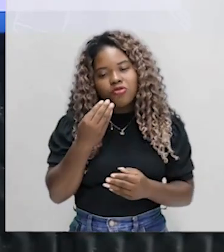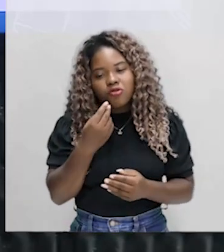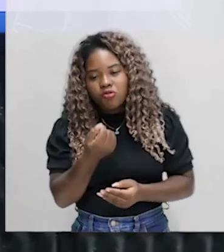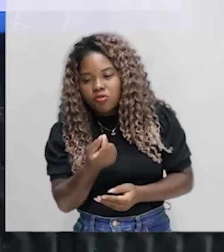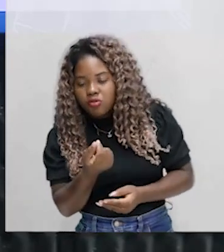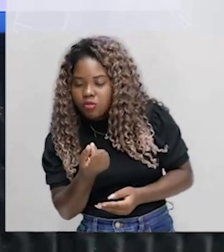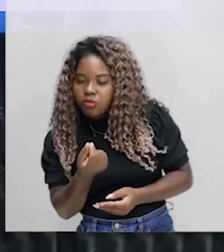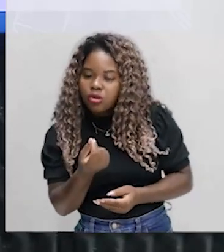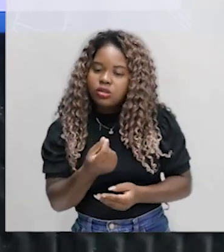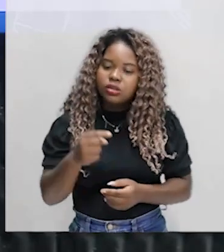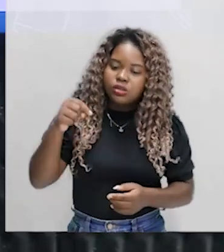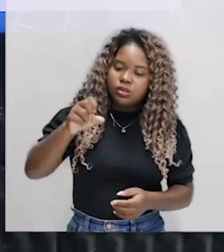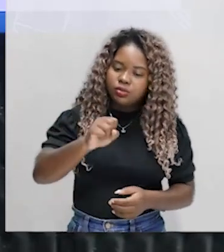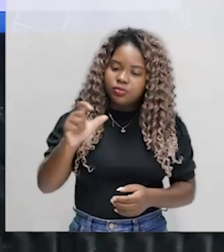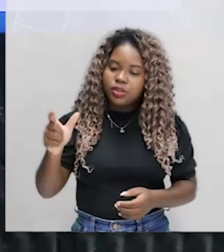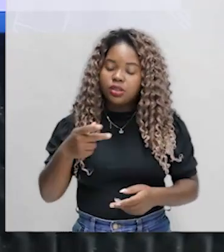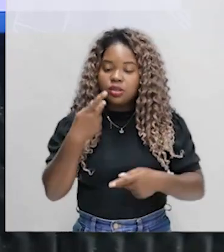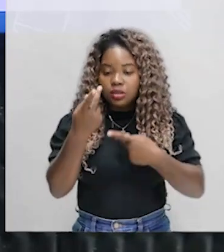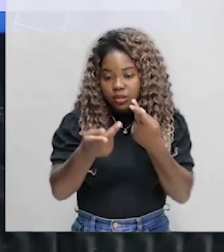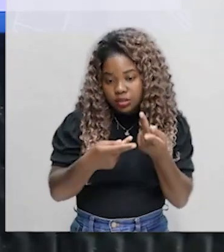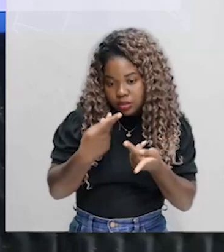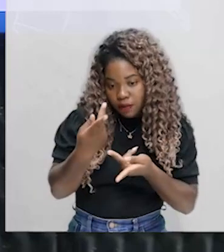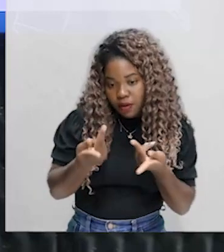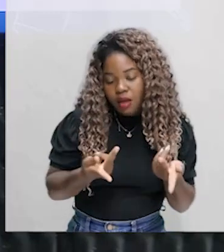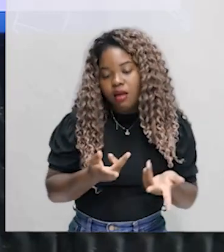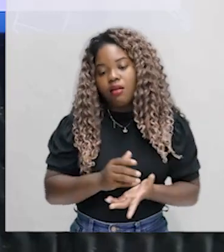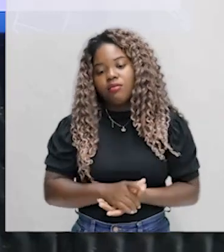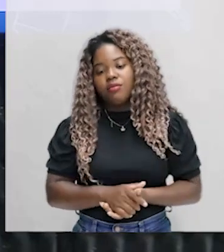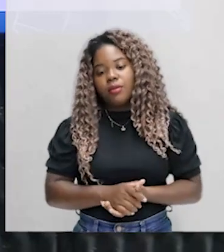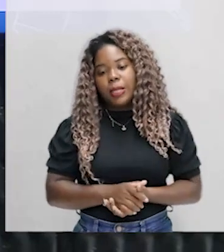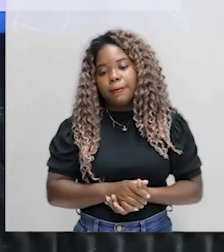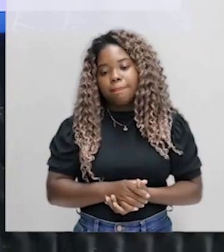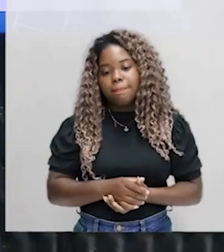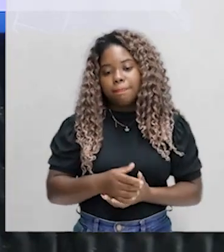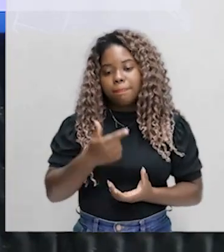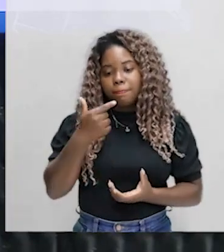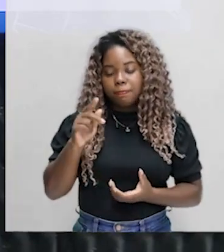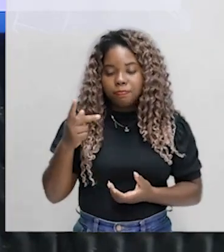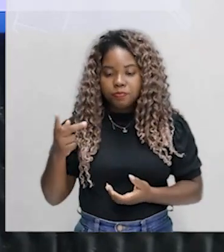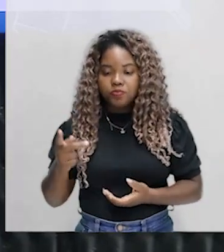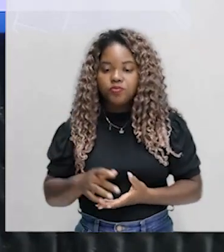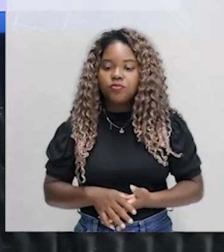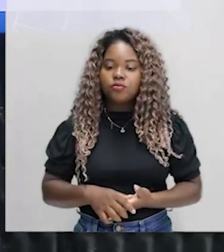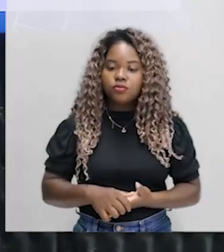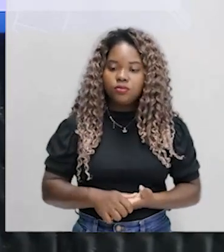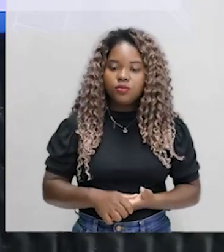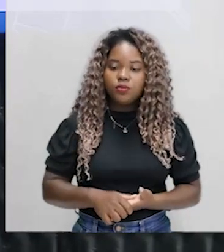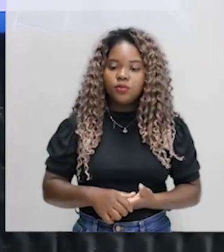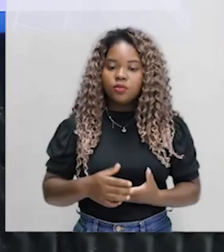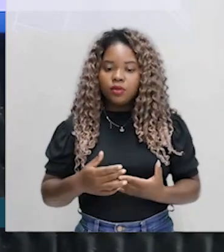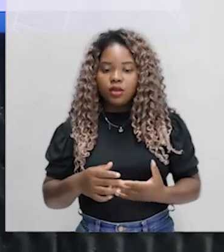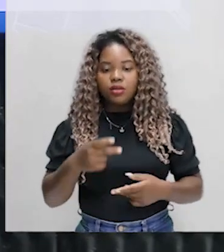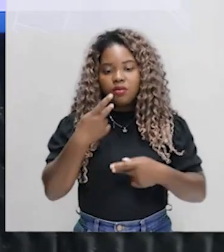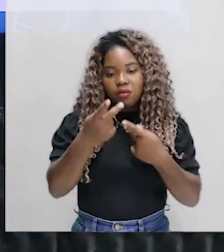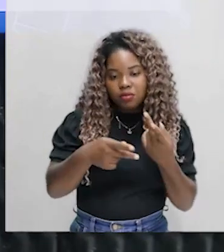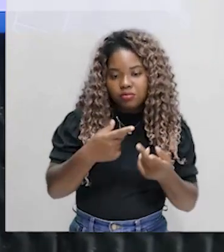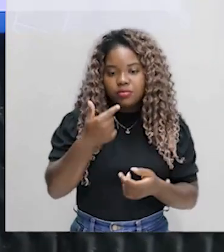terminais, e eles falam o idioma deles, tá? Então, é cada vez mais comum o idioma no nosso